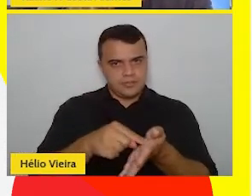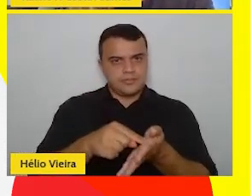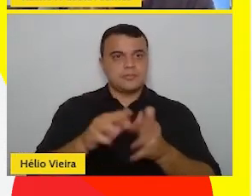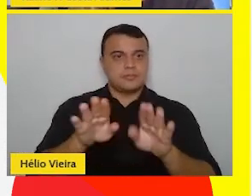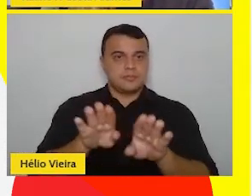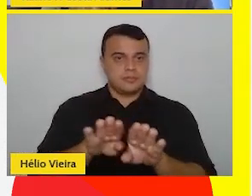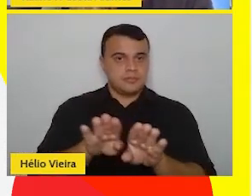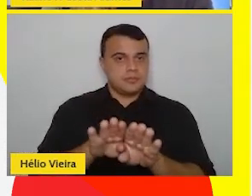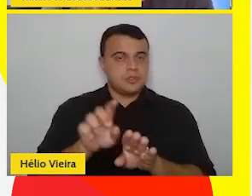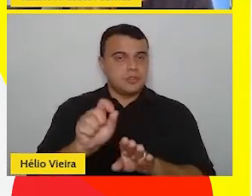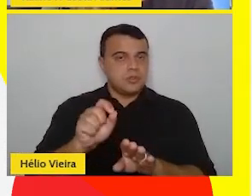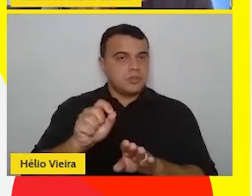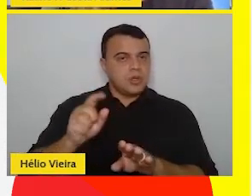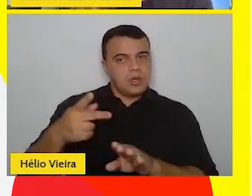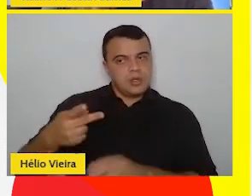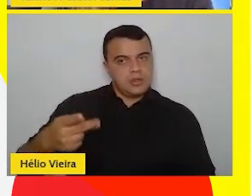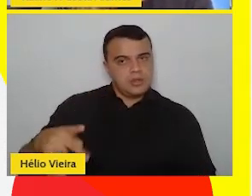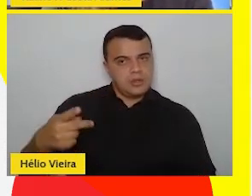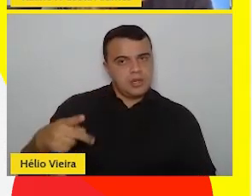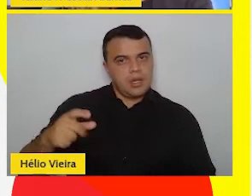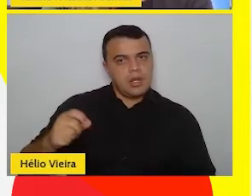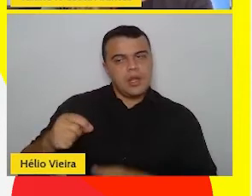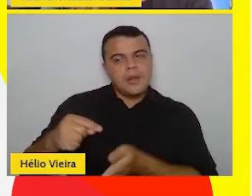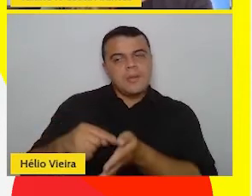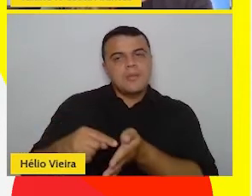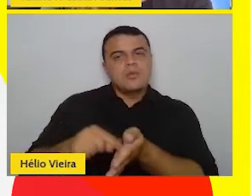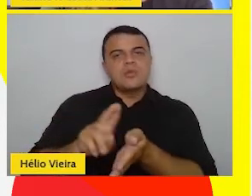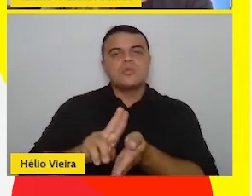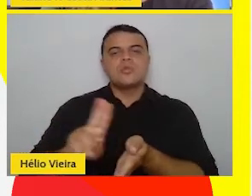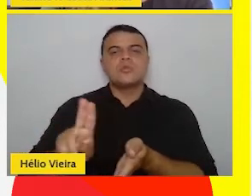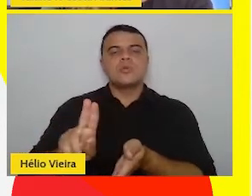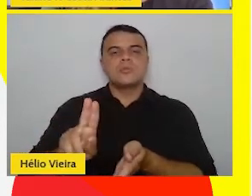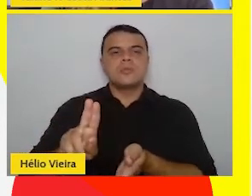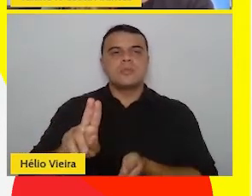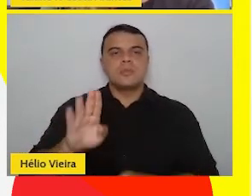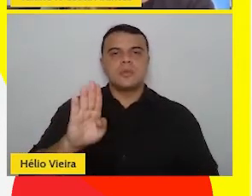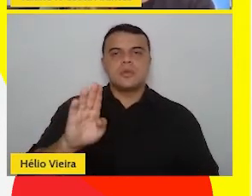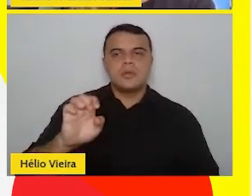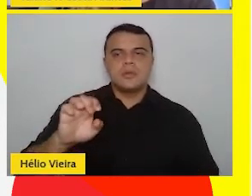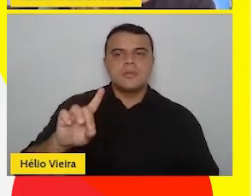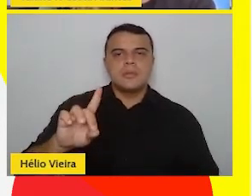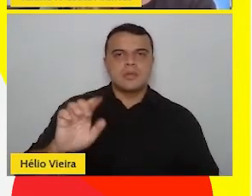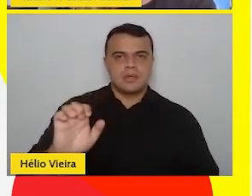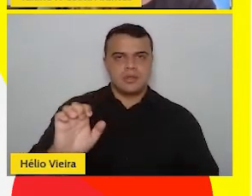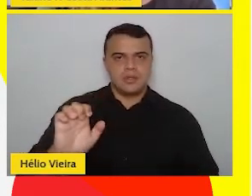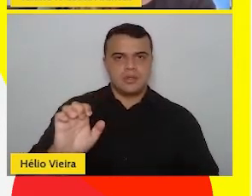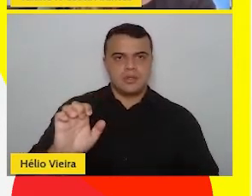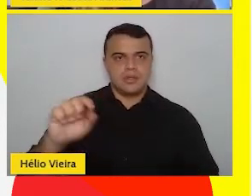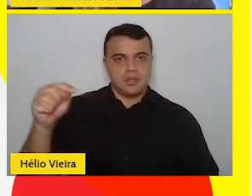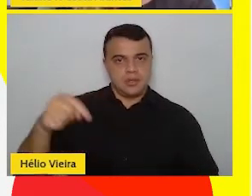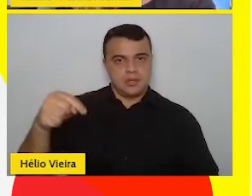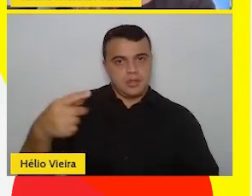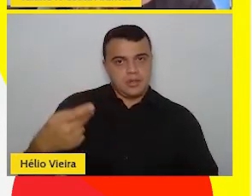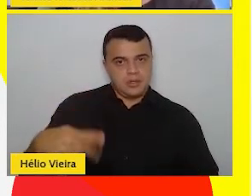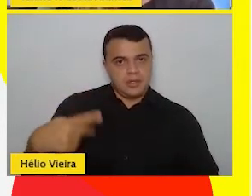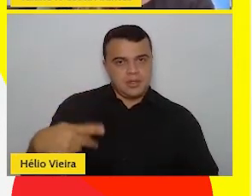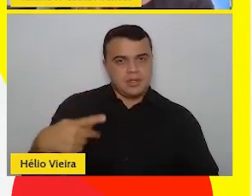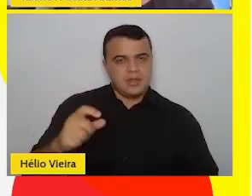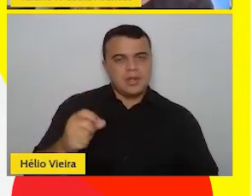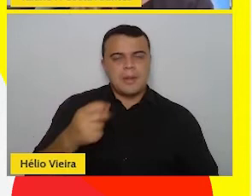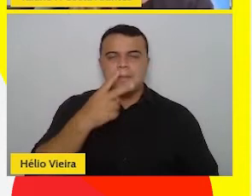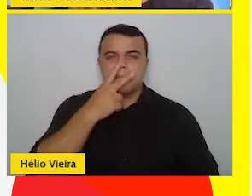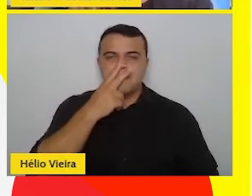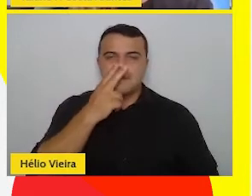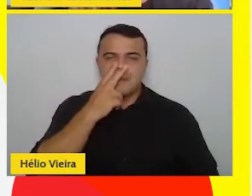o recurso desses pontos é chamado de Bend-Aid. É um recurso que é